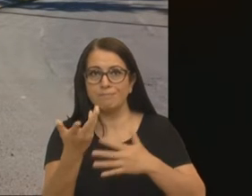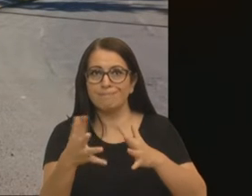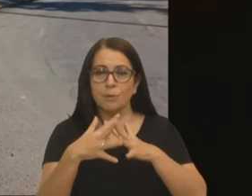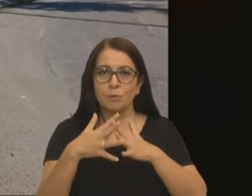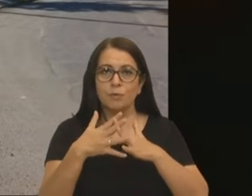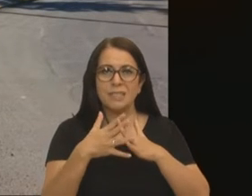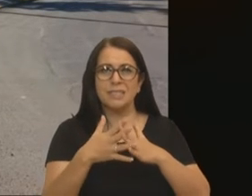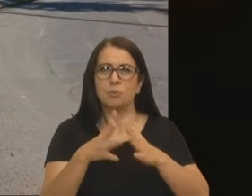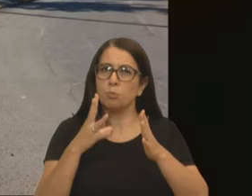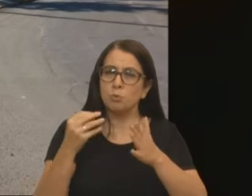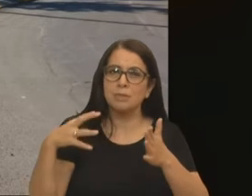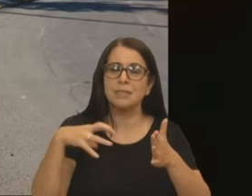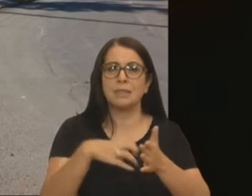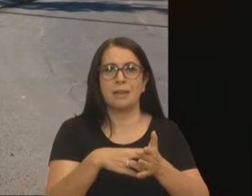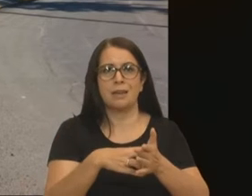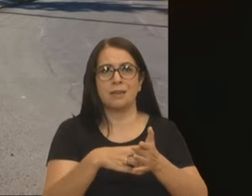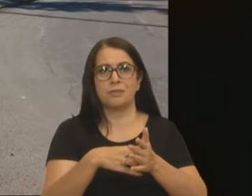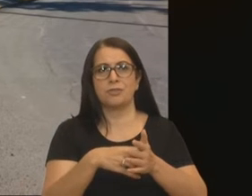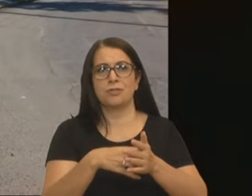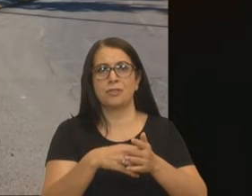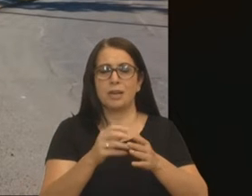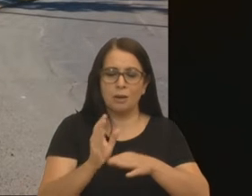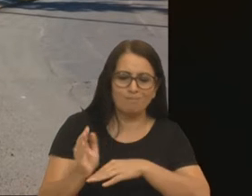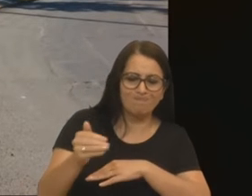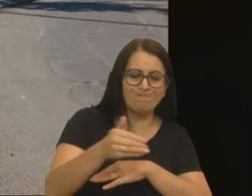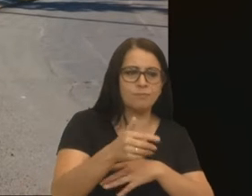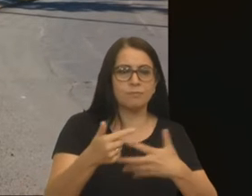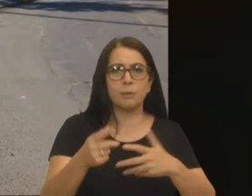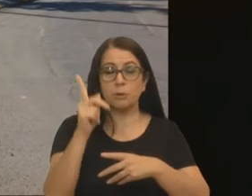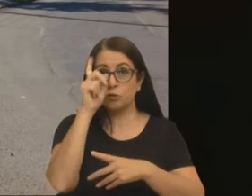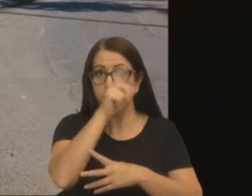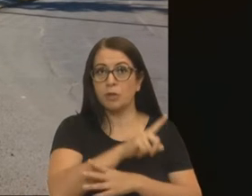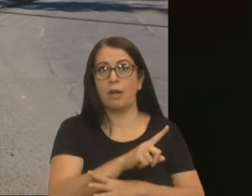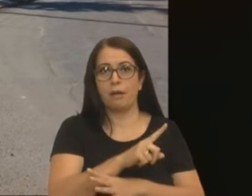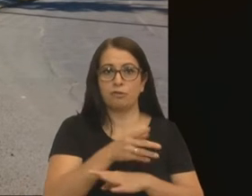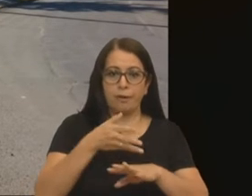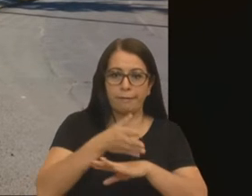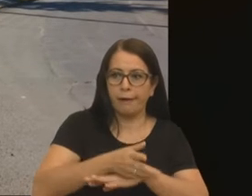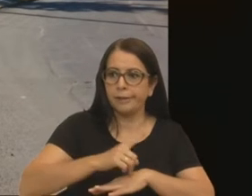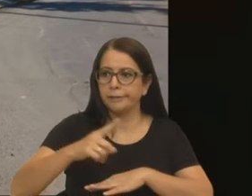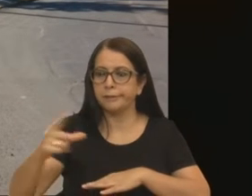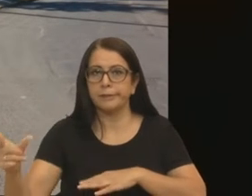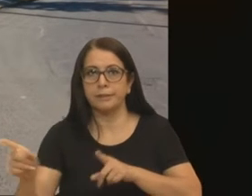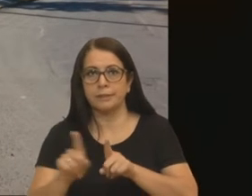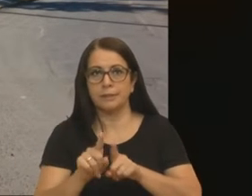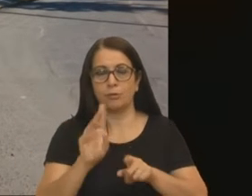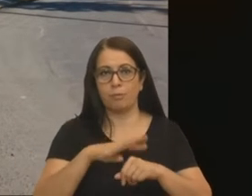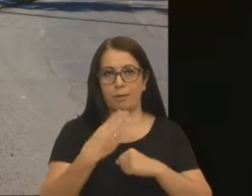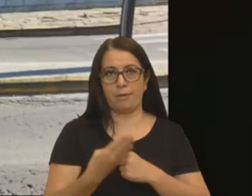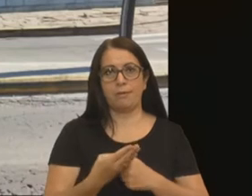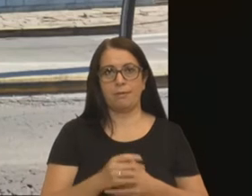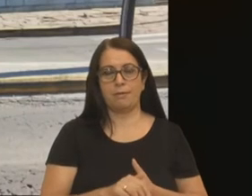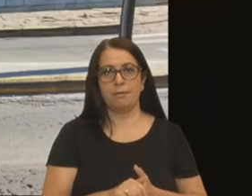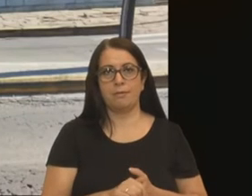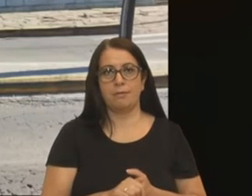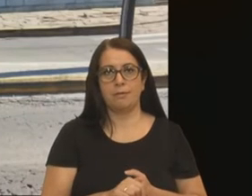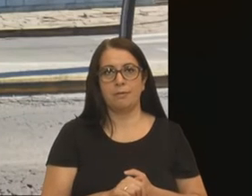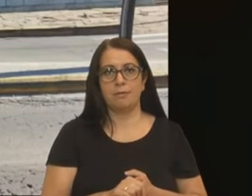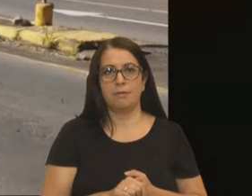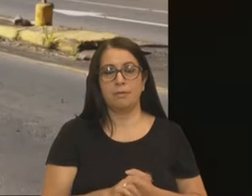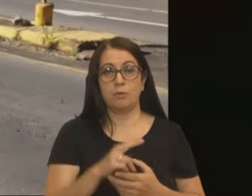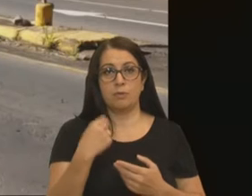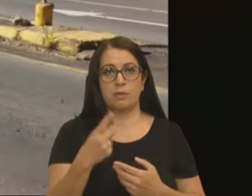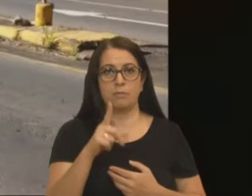dá muito acidente, é uma quebrada, as pessoas têm dificuldade de entrar e sair ali no bairro. Então, nós